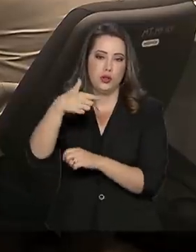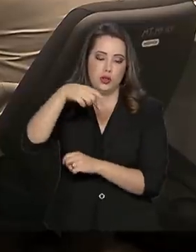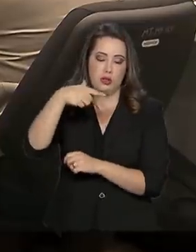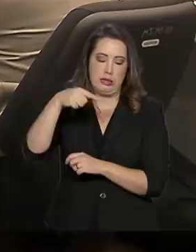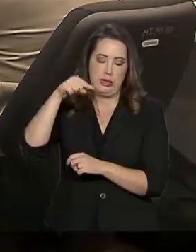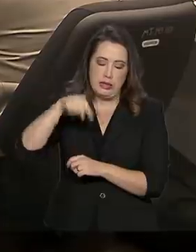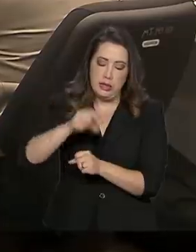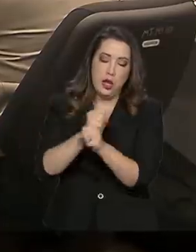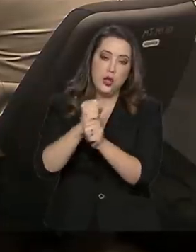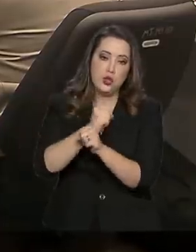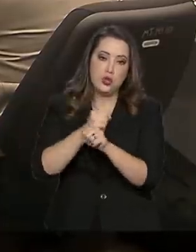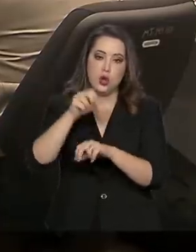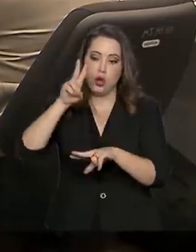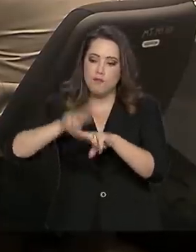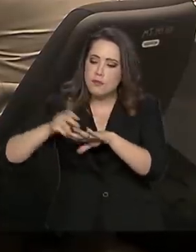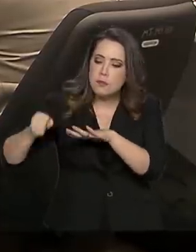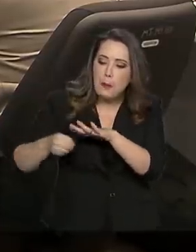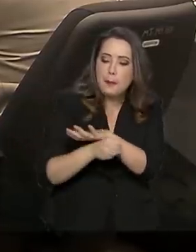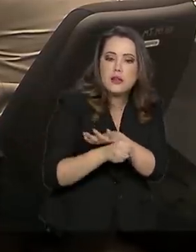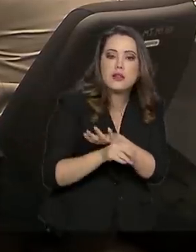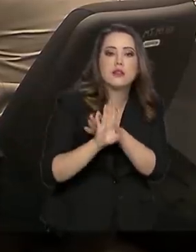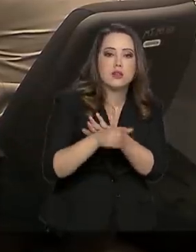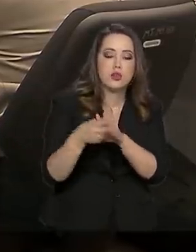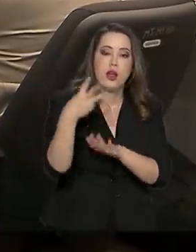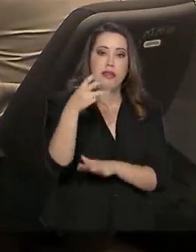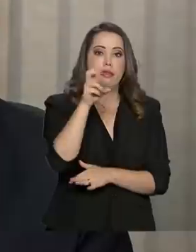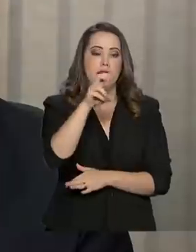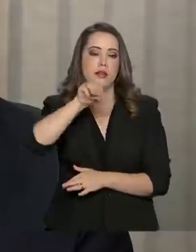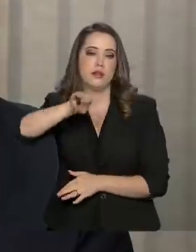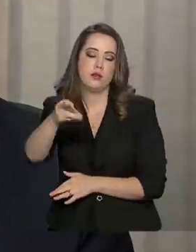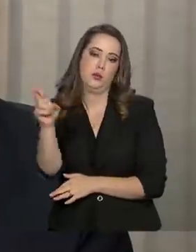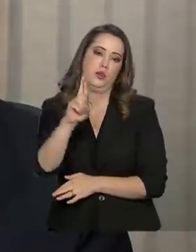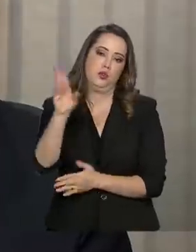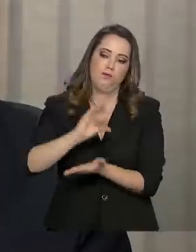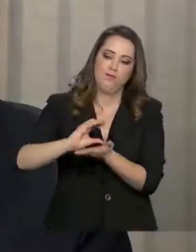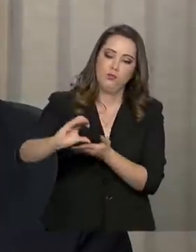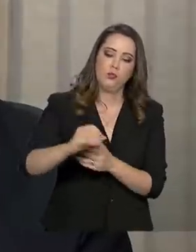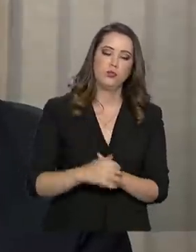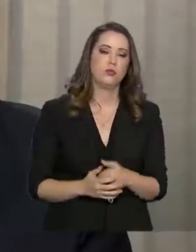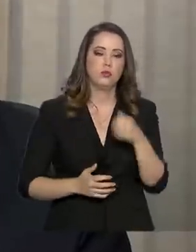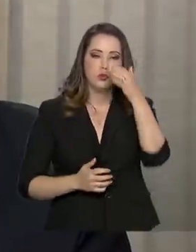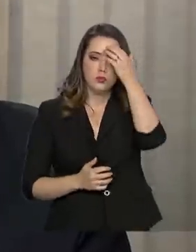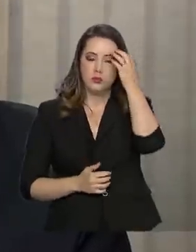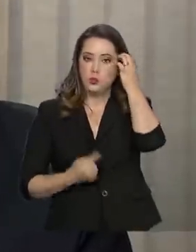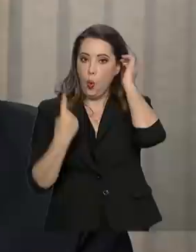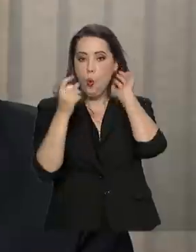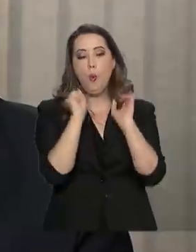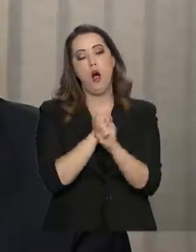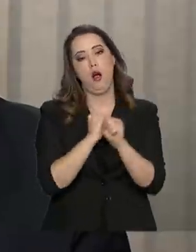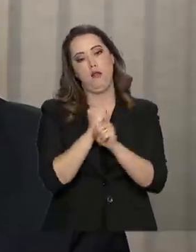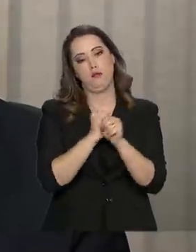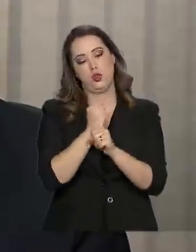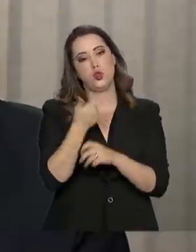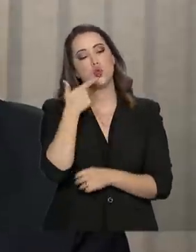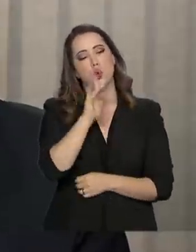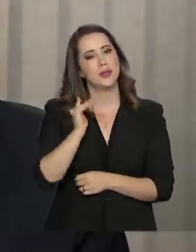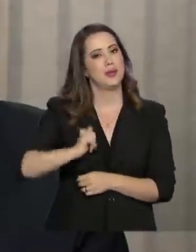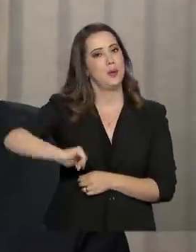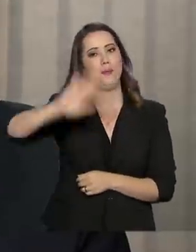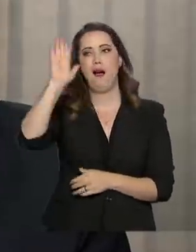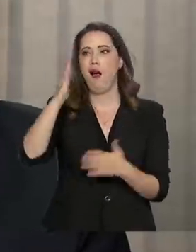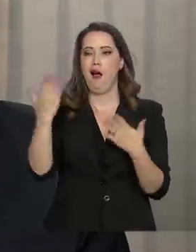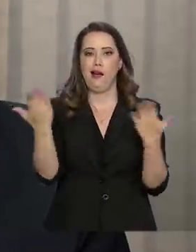investidos 35 milhões de reais no setor em um ano nós colhemos mais do que quase o